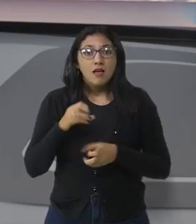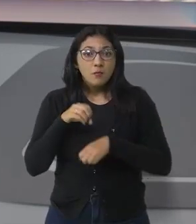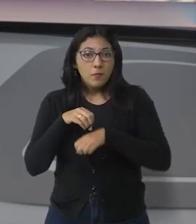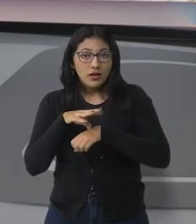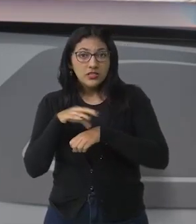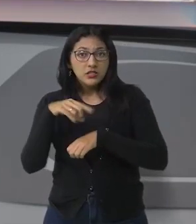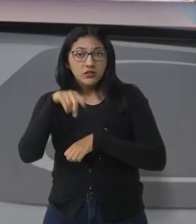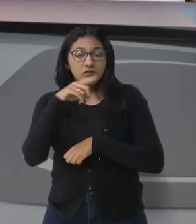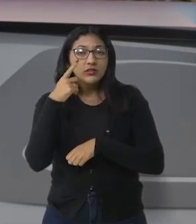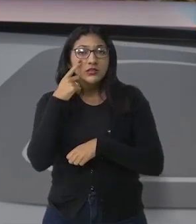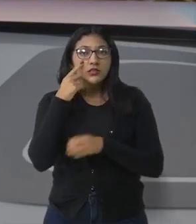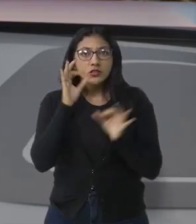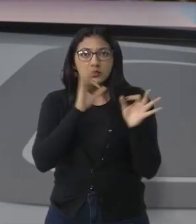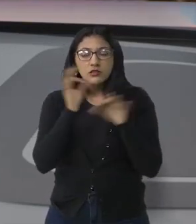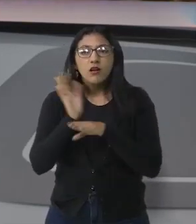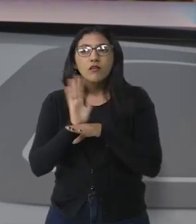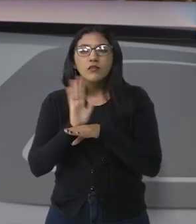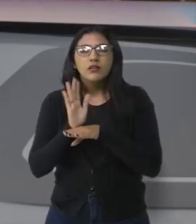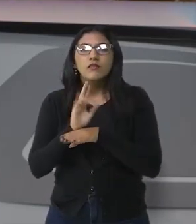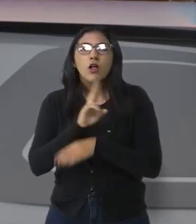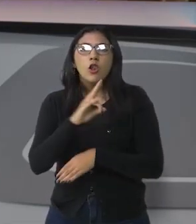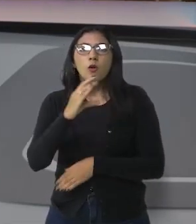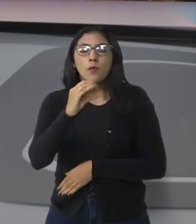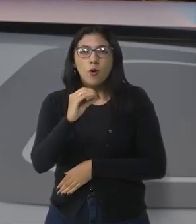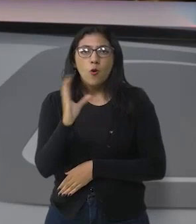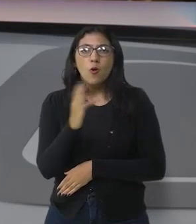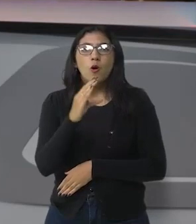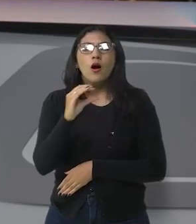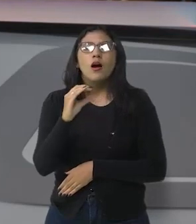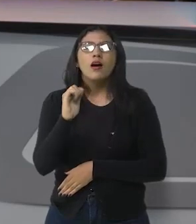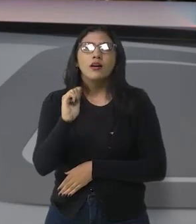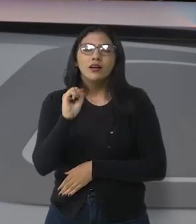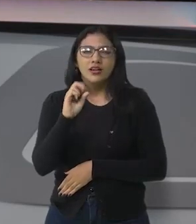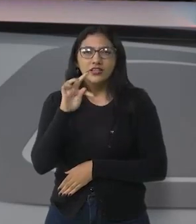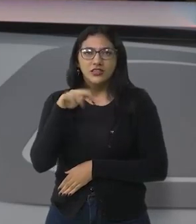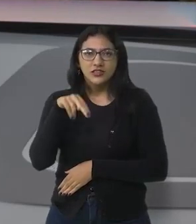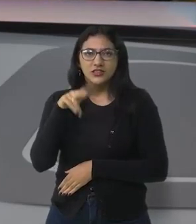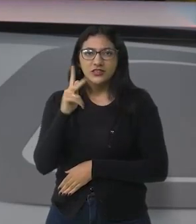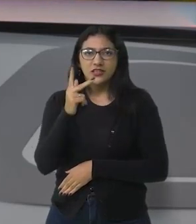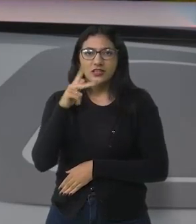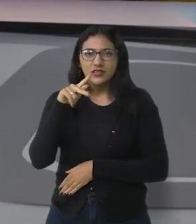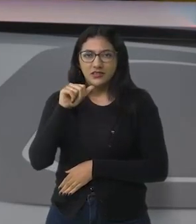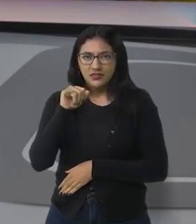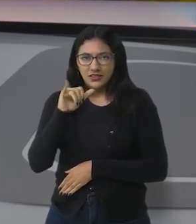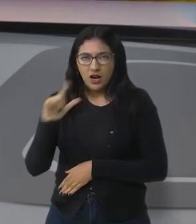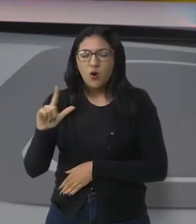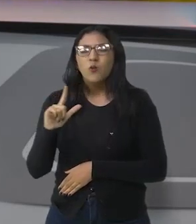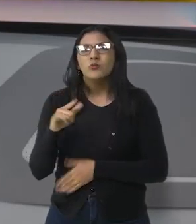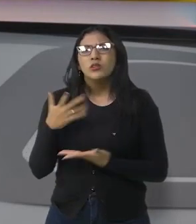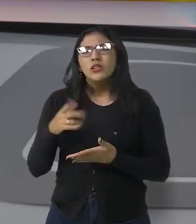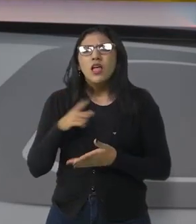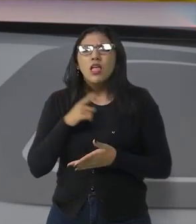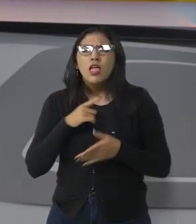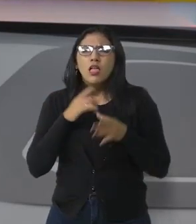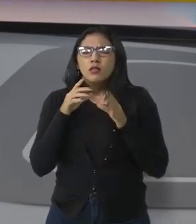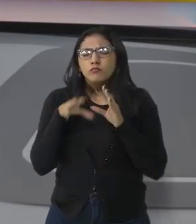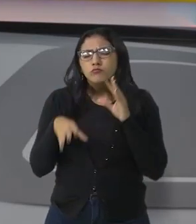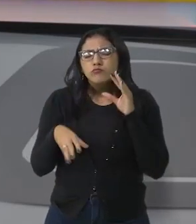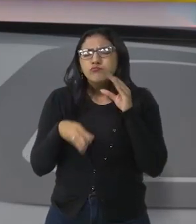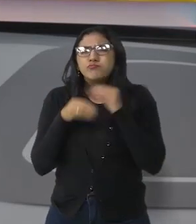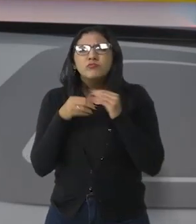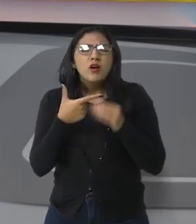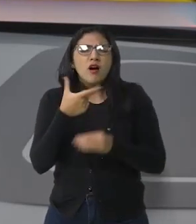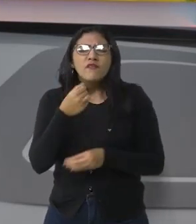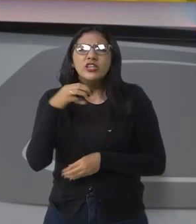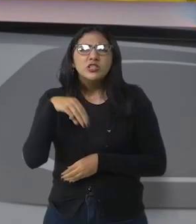vocês uma dica de assistir o documentário chamado O Castanhal. E nesse documentário ele conta, em 20 minutinhos apenas, como acontece todo